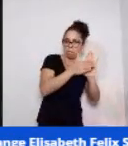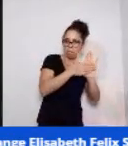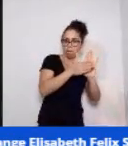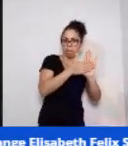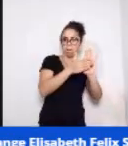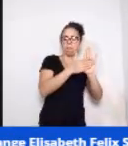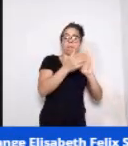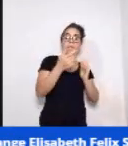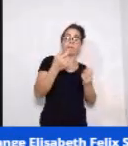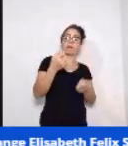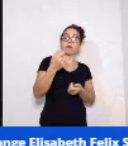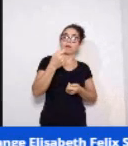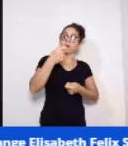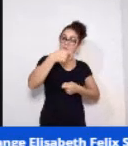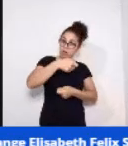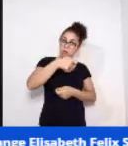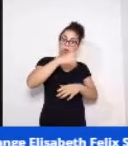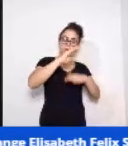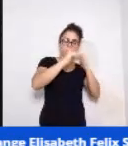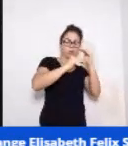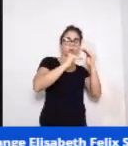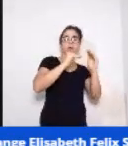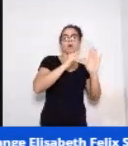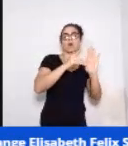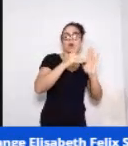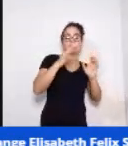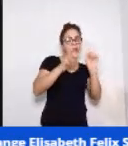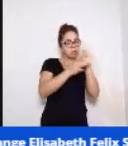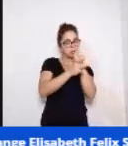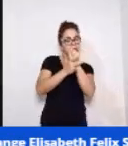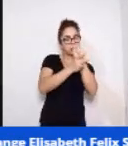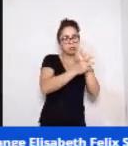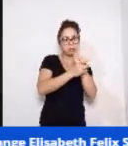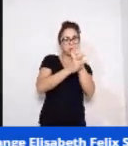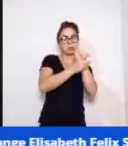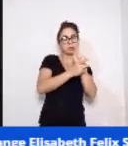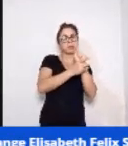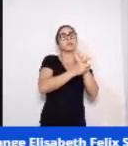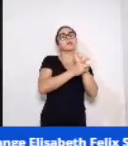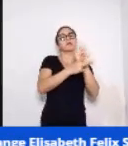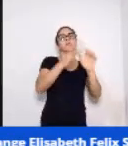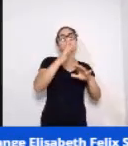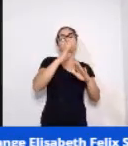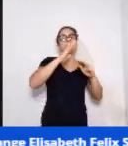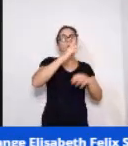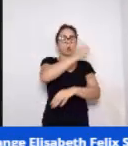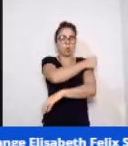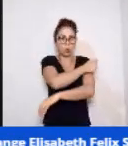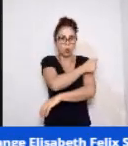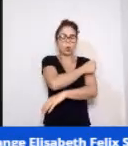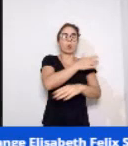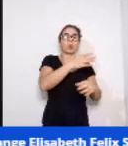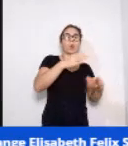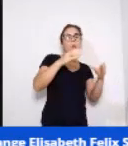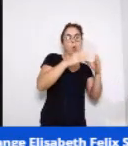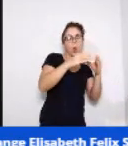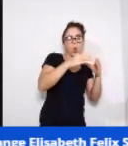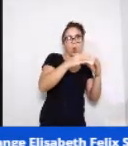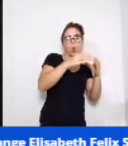com segurança dos nossos alunos, né? Alunos, professores, né, gestores, né, e equipe